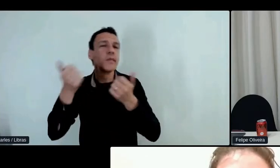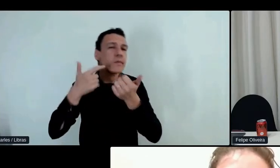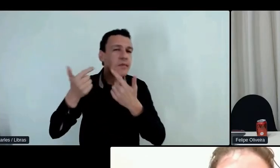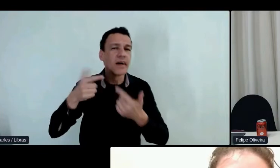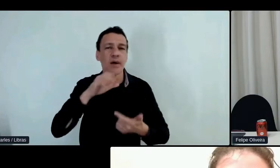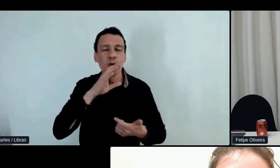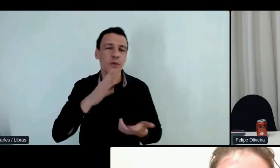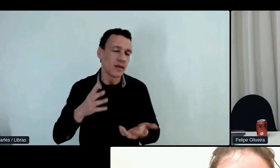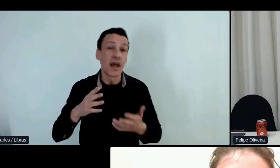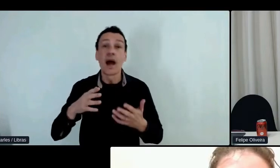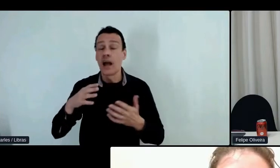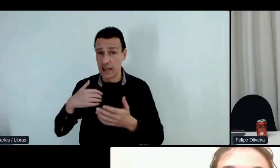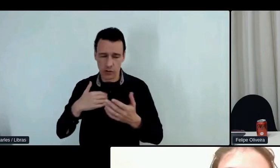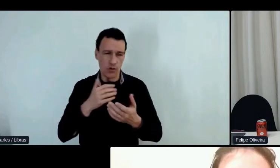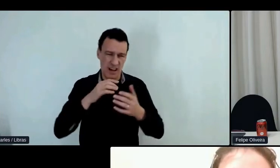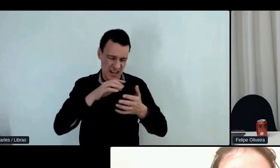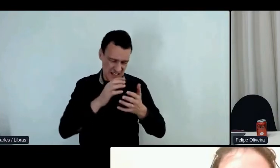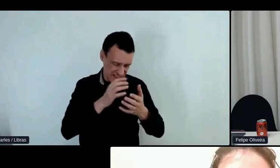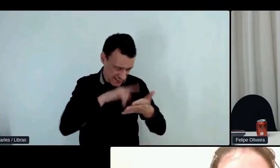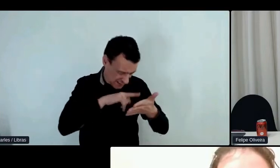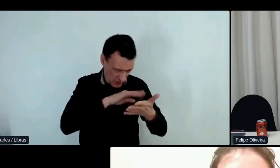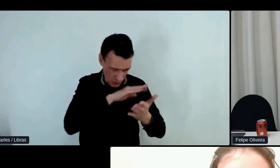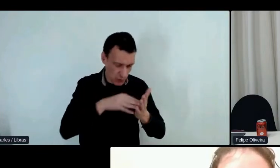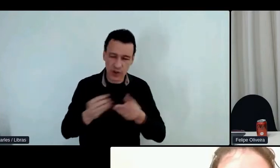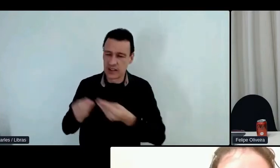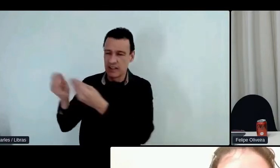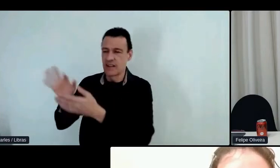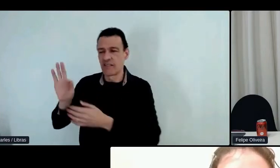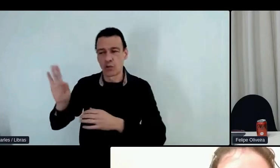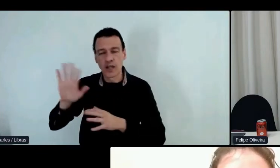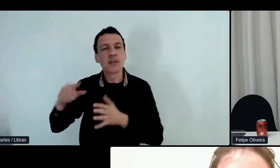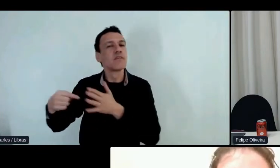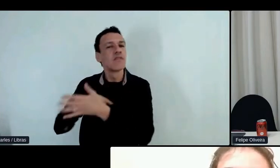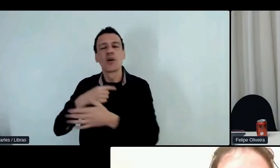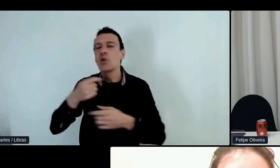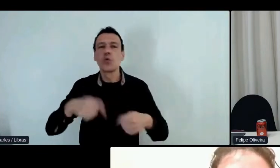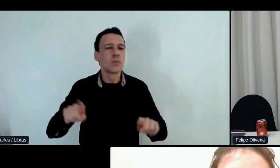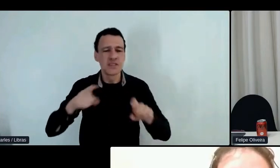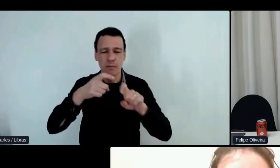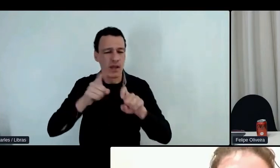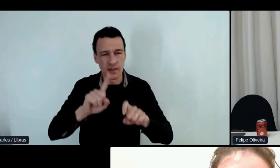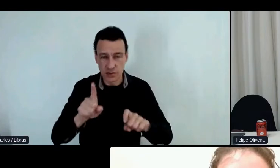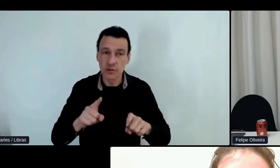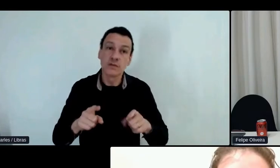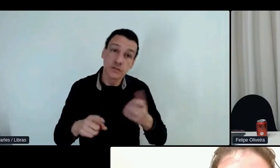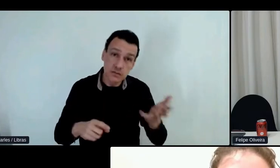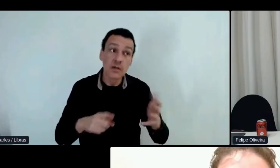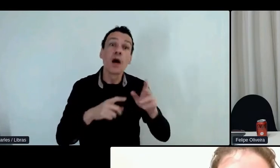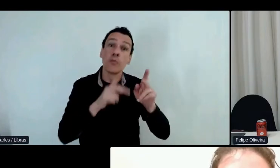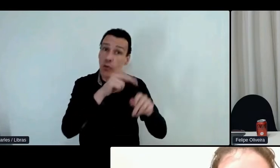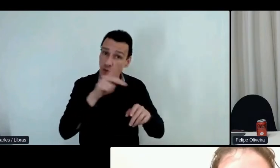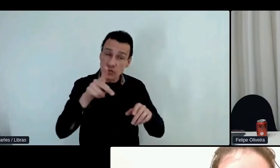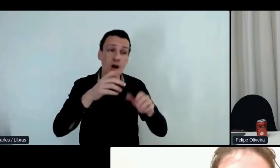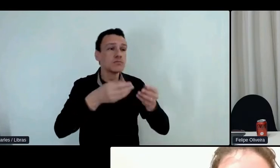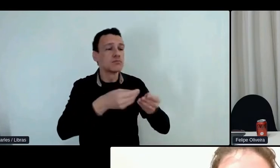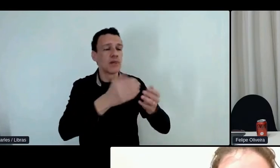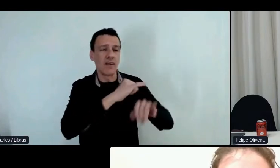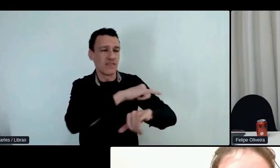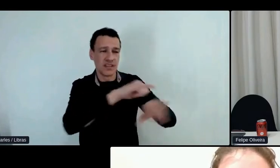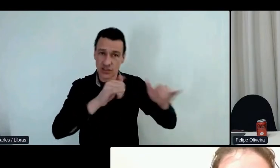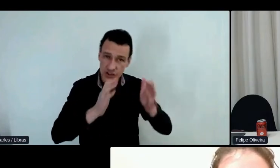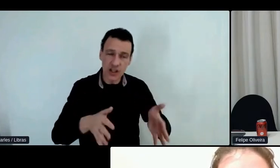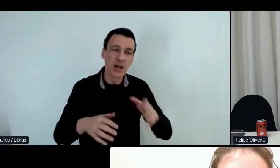atestado. E aí os professores, não, pode ficar tranquilo, olha, você pode, assim como eu encontrei professores